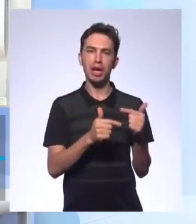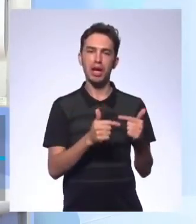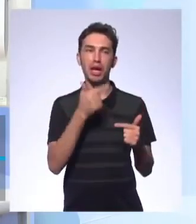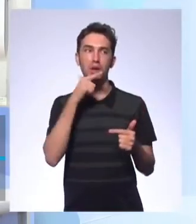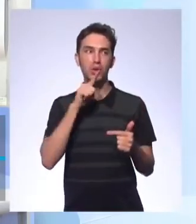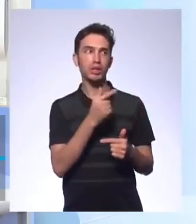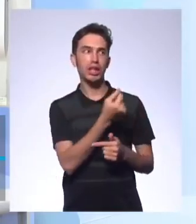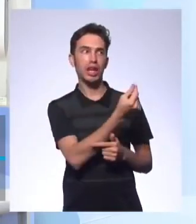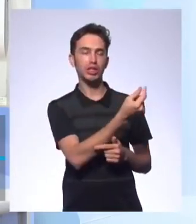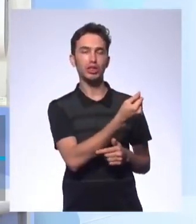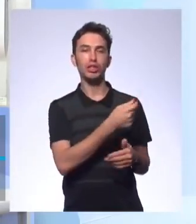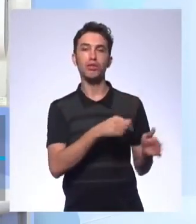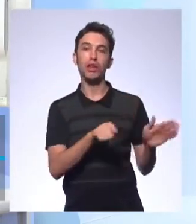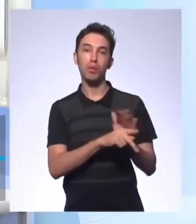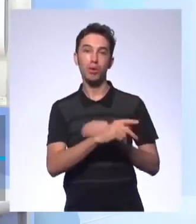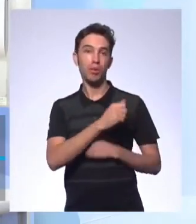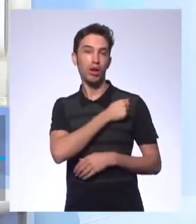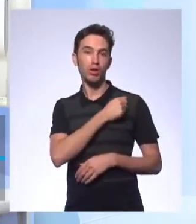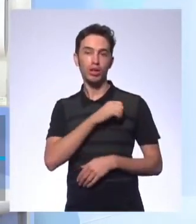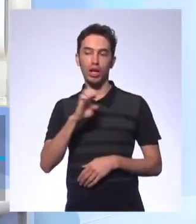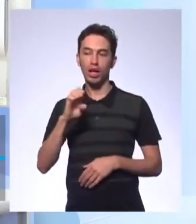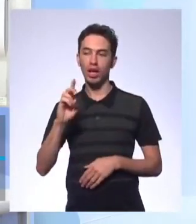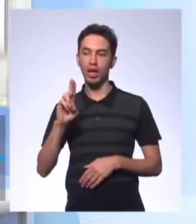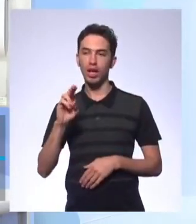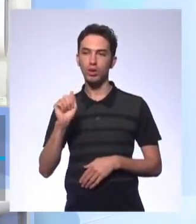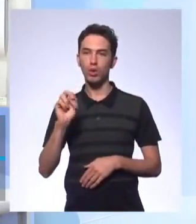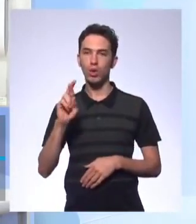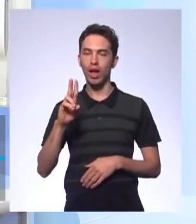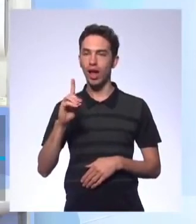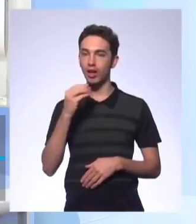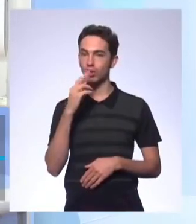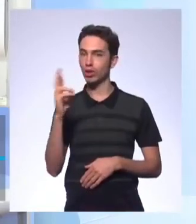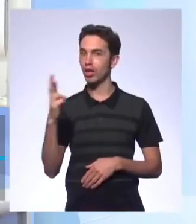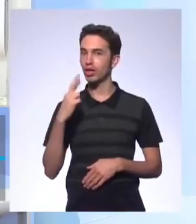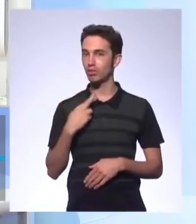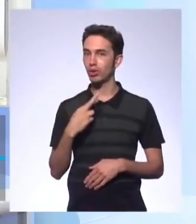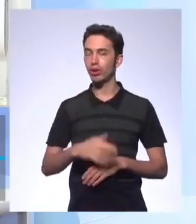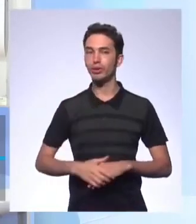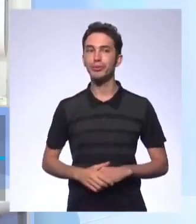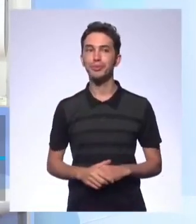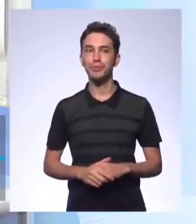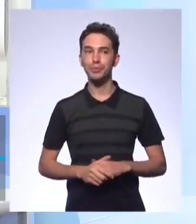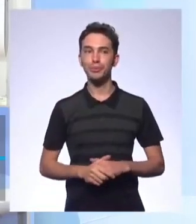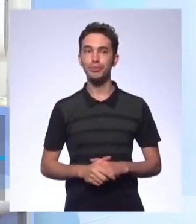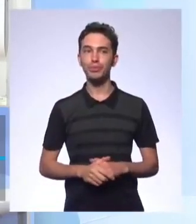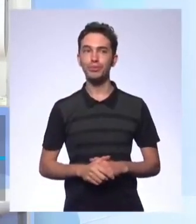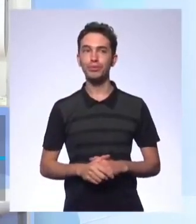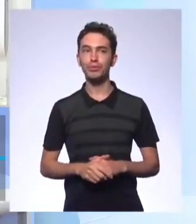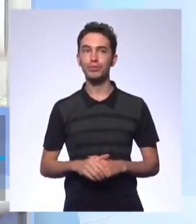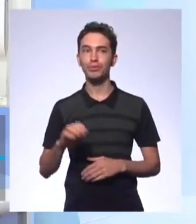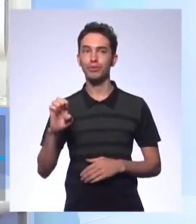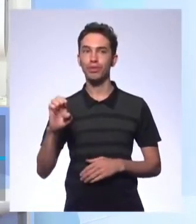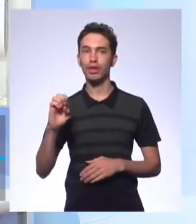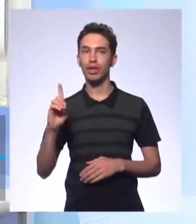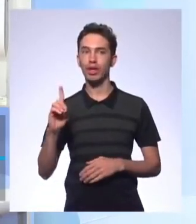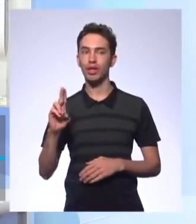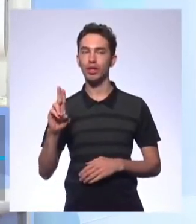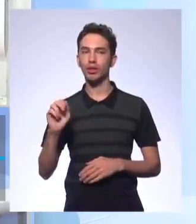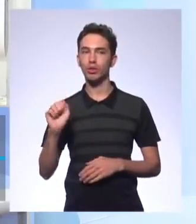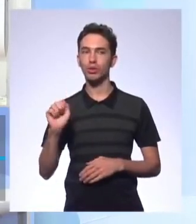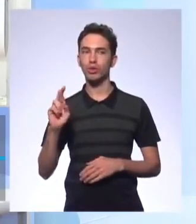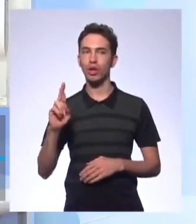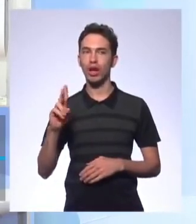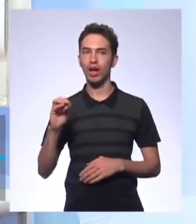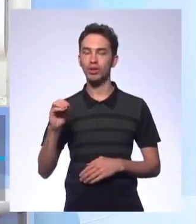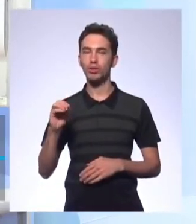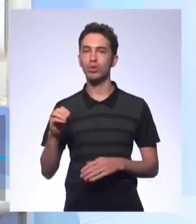Foi a Eduarda do Carlos, lá do Carlos da Escola PEI, que respondeu. Deixa eu ver, Eduarda Carlos de Campos, Escola PEI.